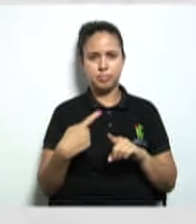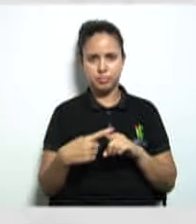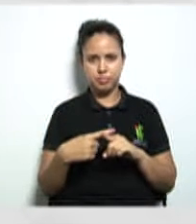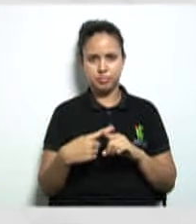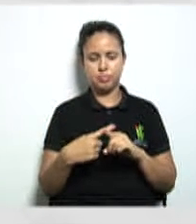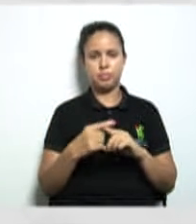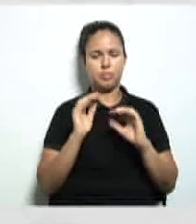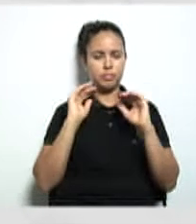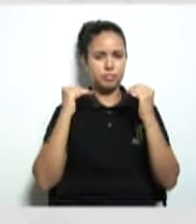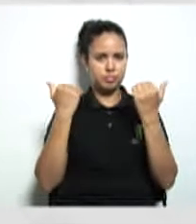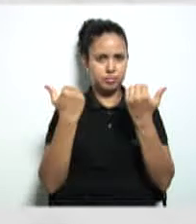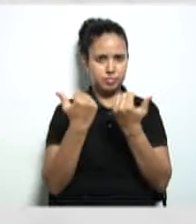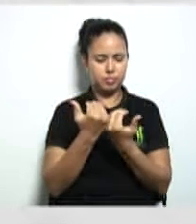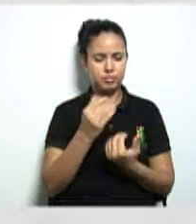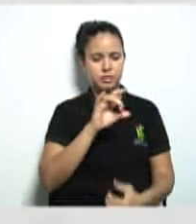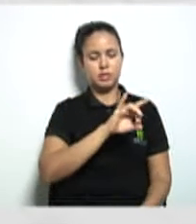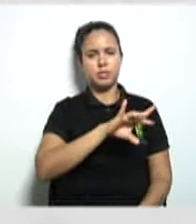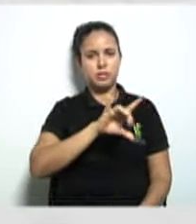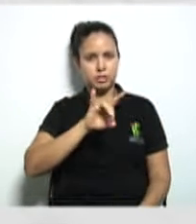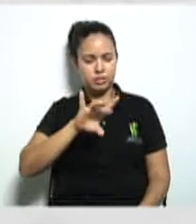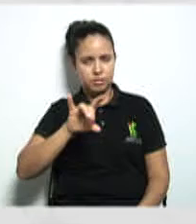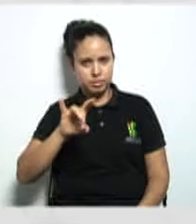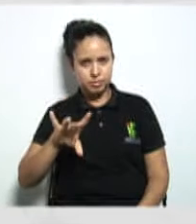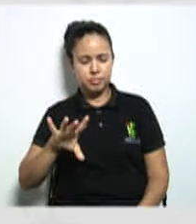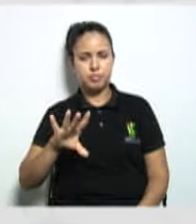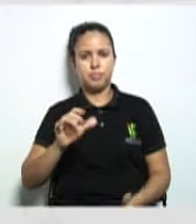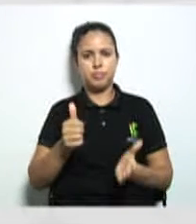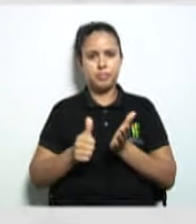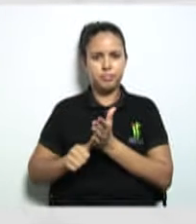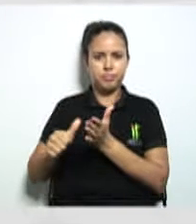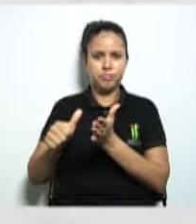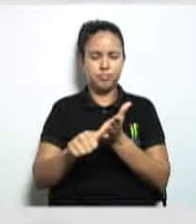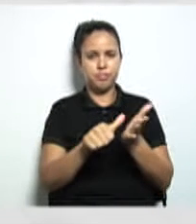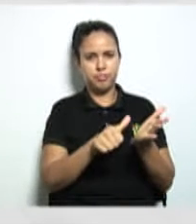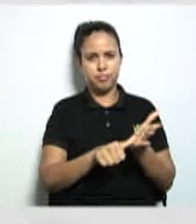assembleias, cada cooperado tinha direito a um voto,